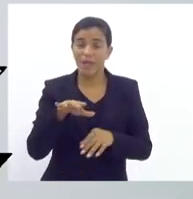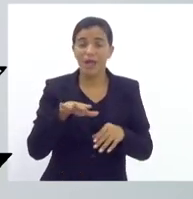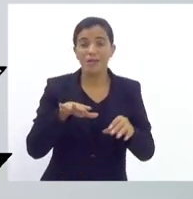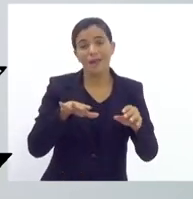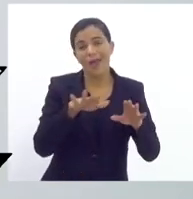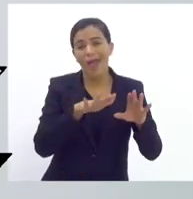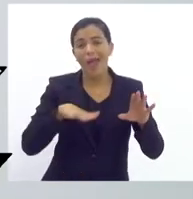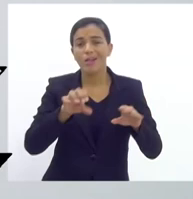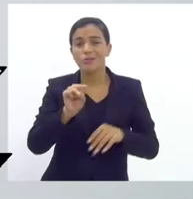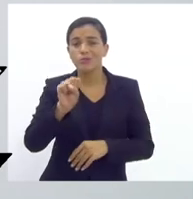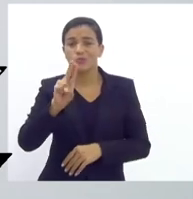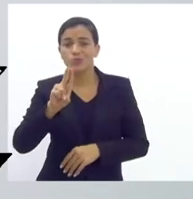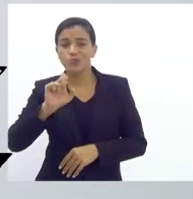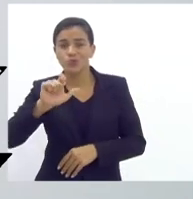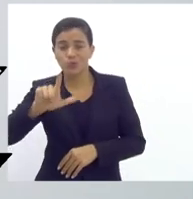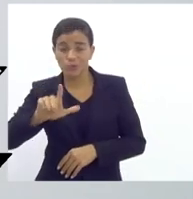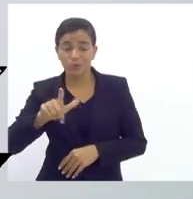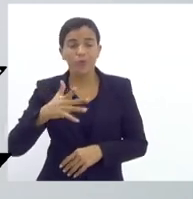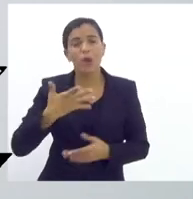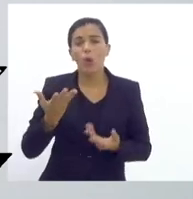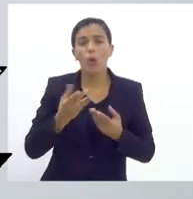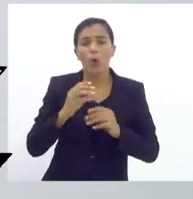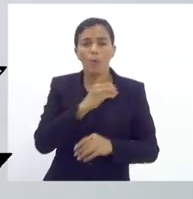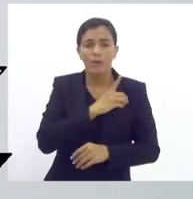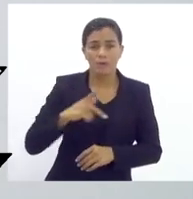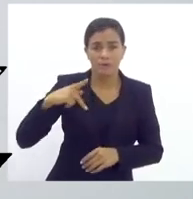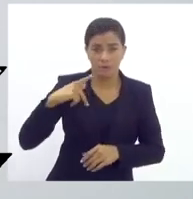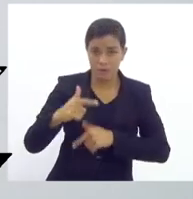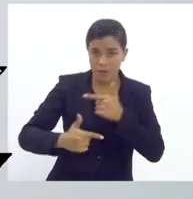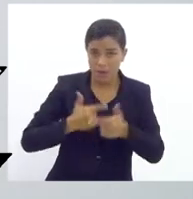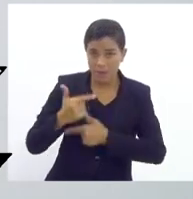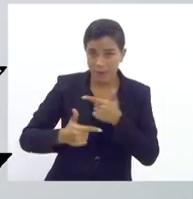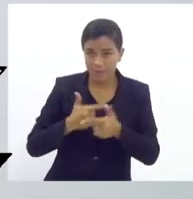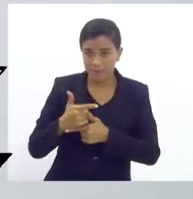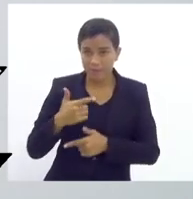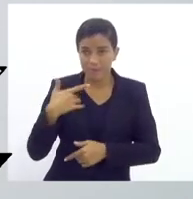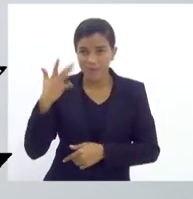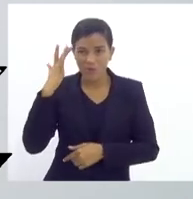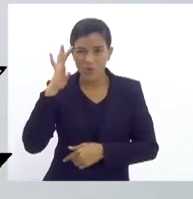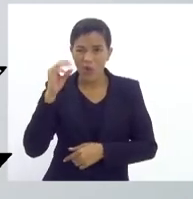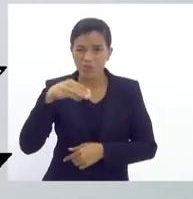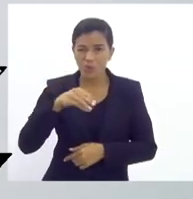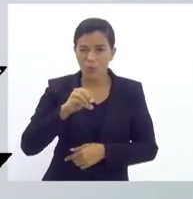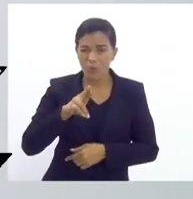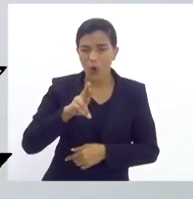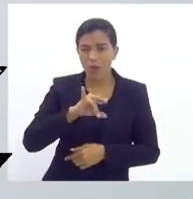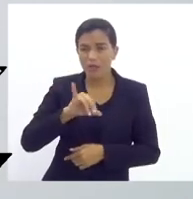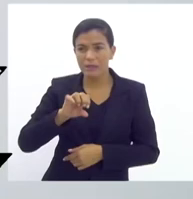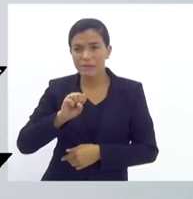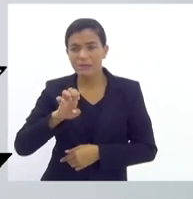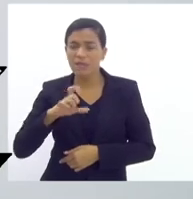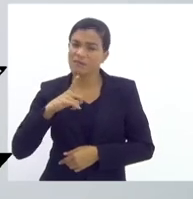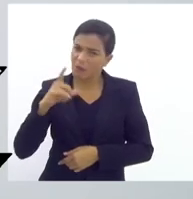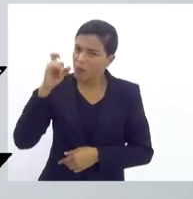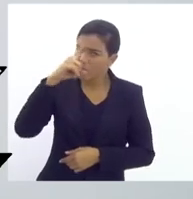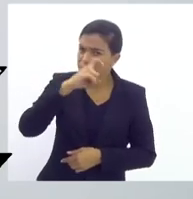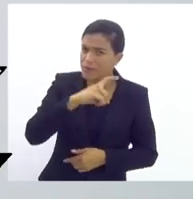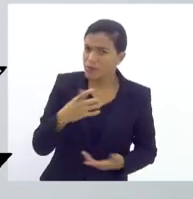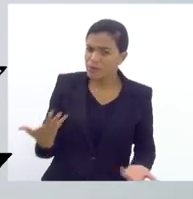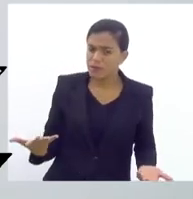como é que a Defensoria Pública trabalha né a gente acho que foi um burrice que colocou falou olha a gente tem uma dificuldade